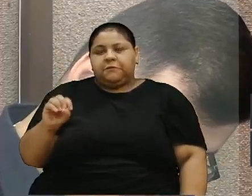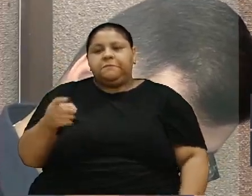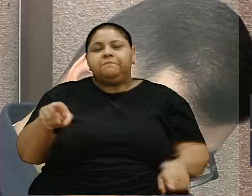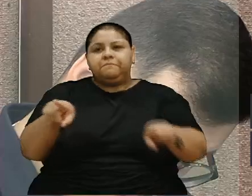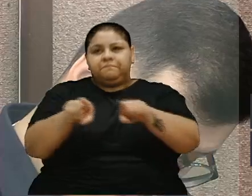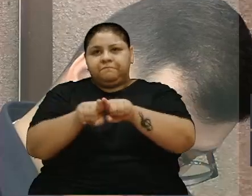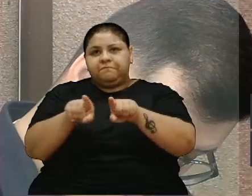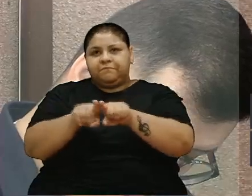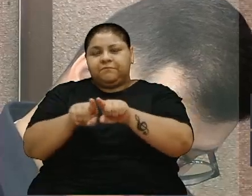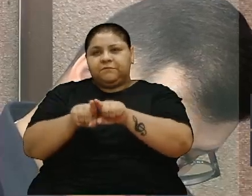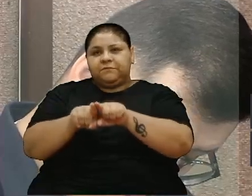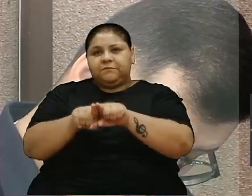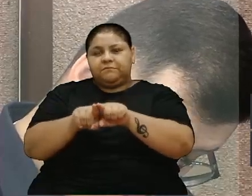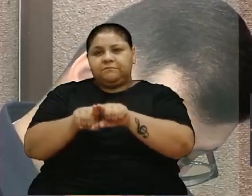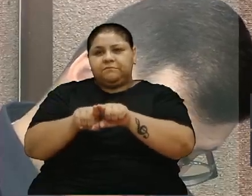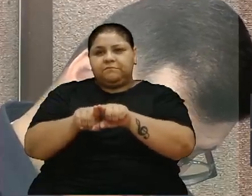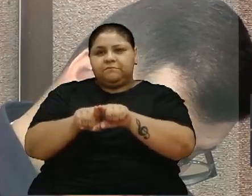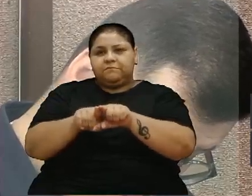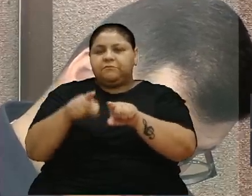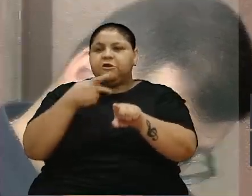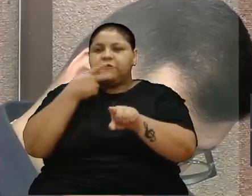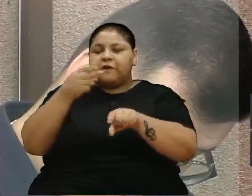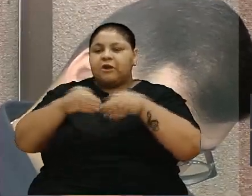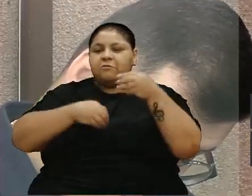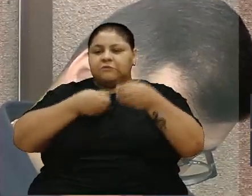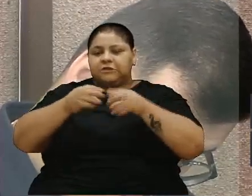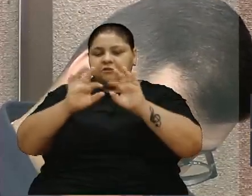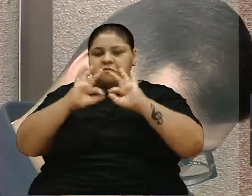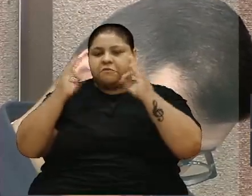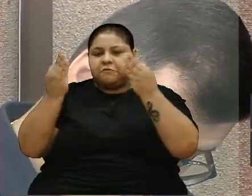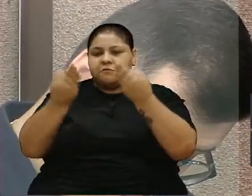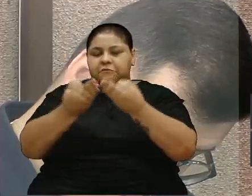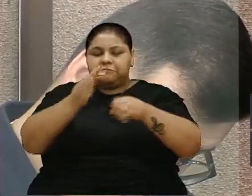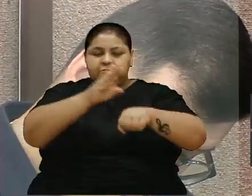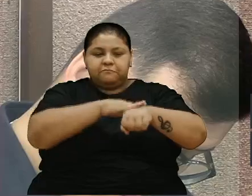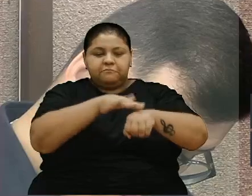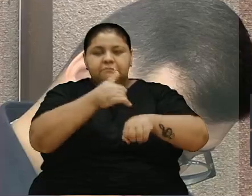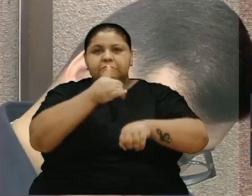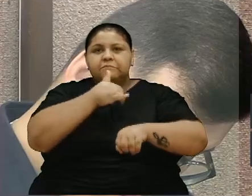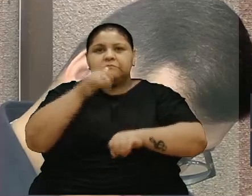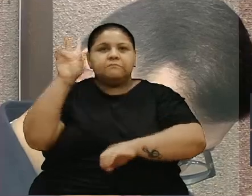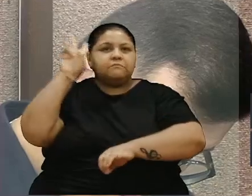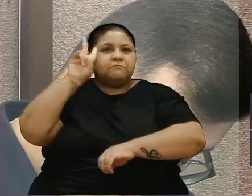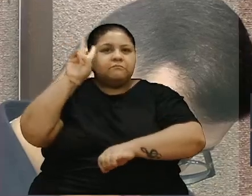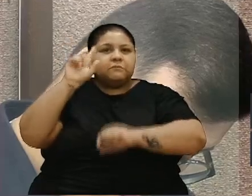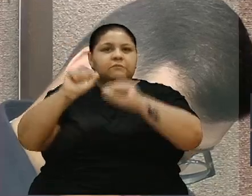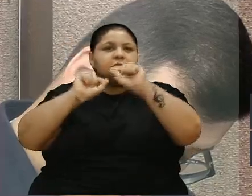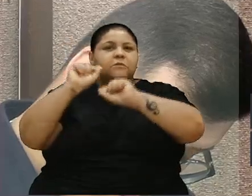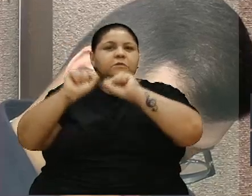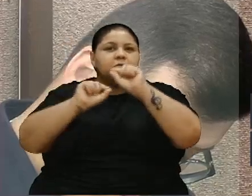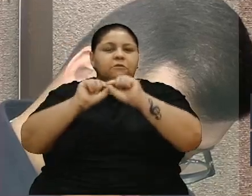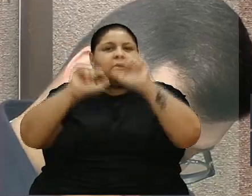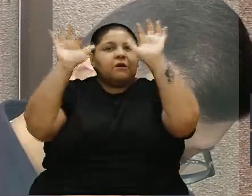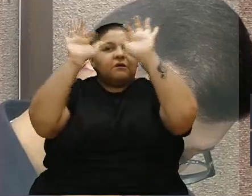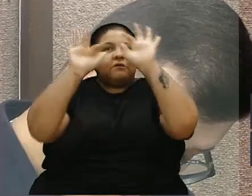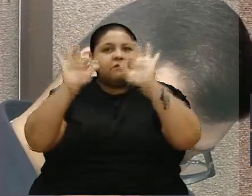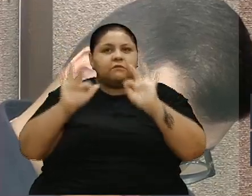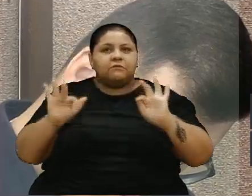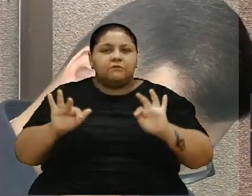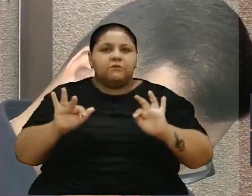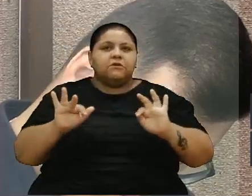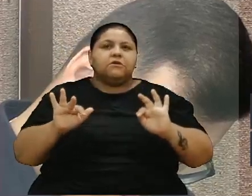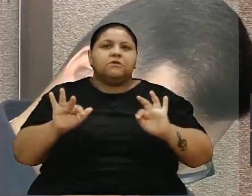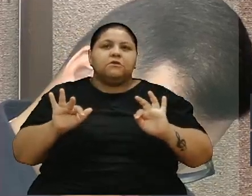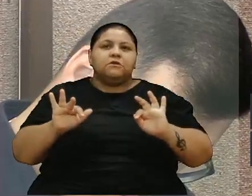votos à família que, nesse momento triste, lembre-se de como foi feliz a